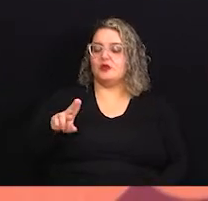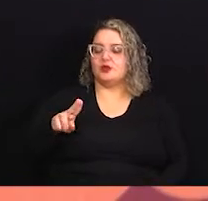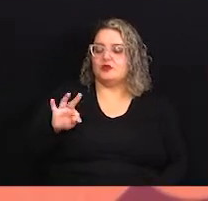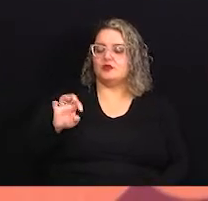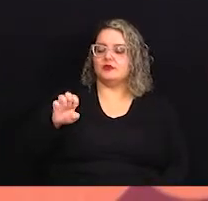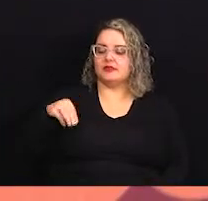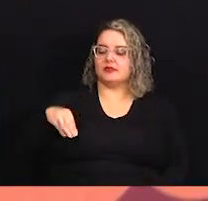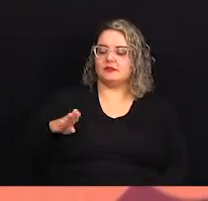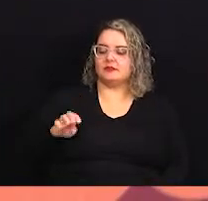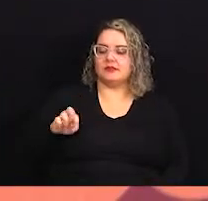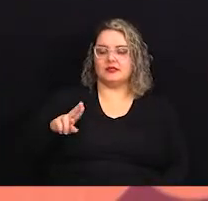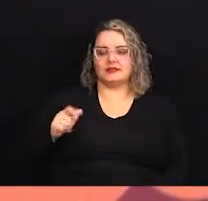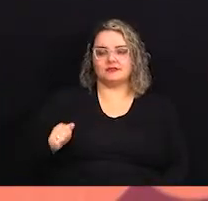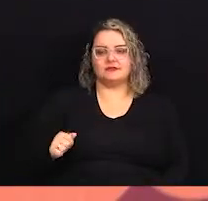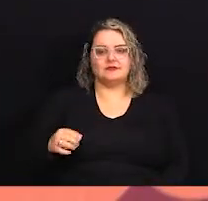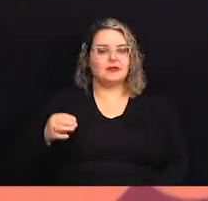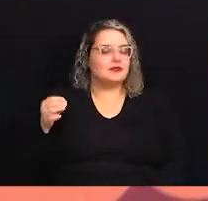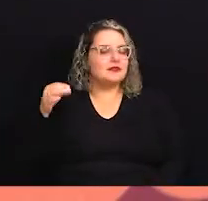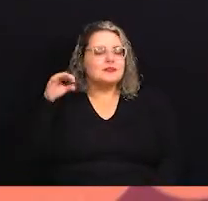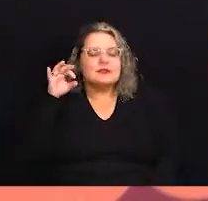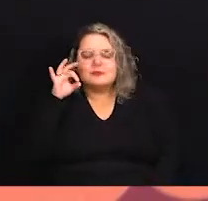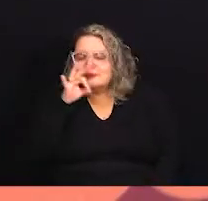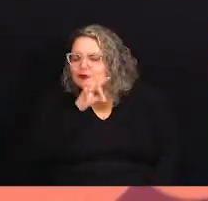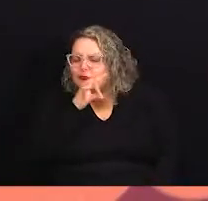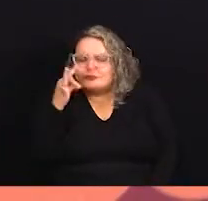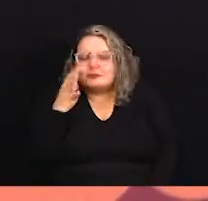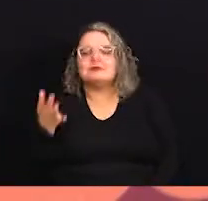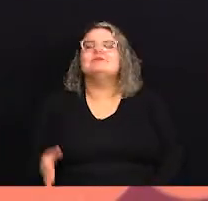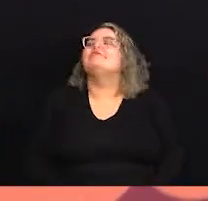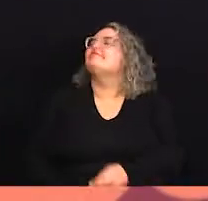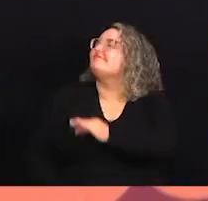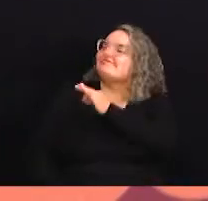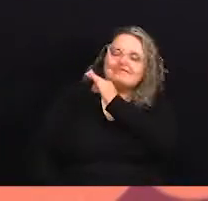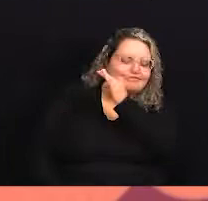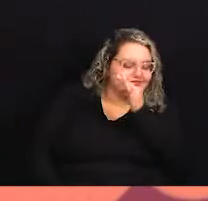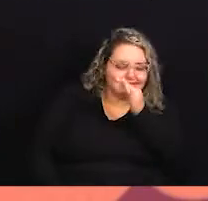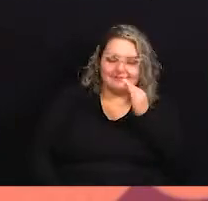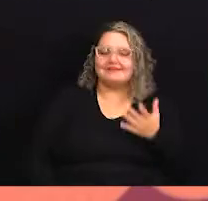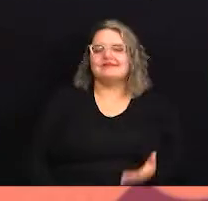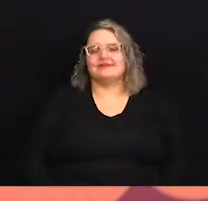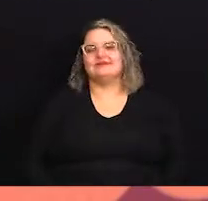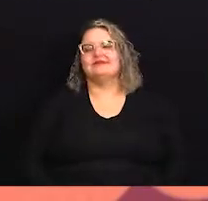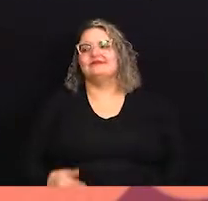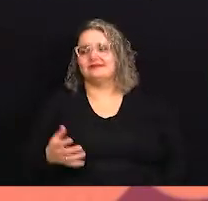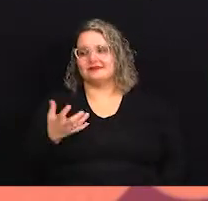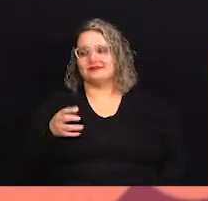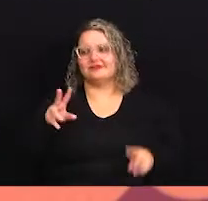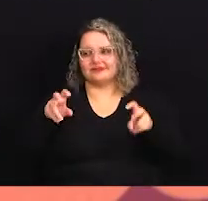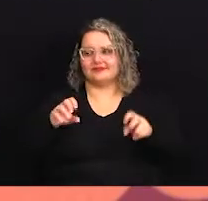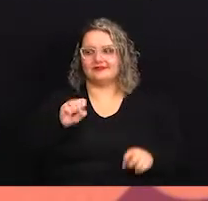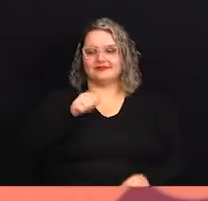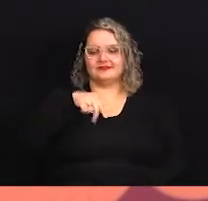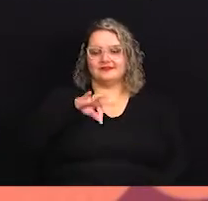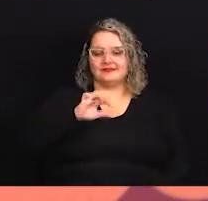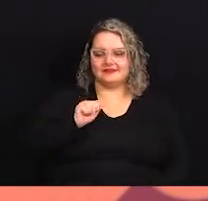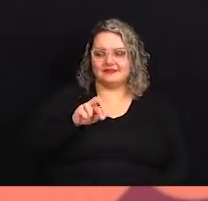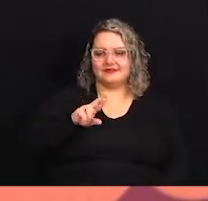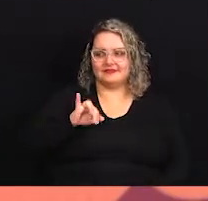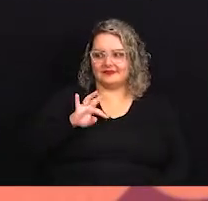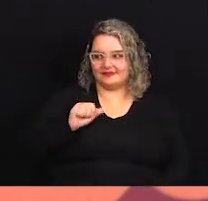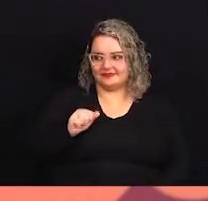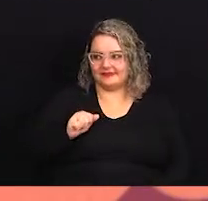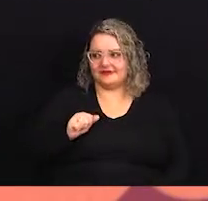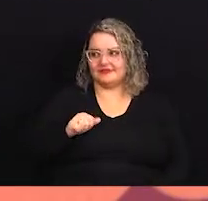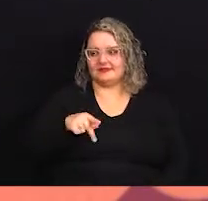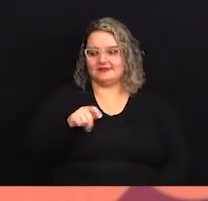Tá fresquinho. Olha só, eu queria só fazer um parênteses, né, da sua história de Santa Rita do Passa Quatro. Eu